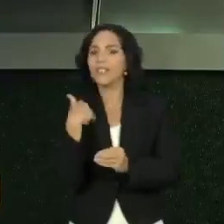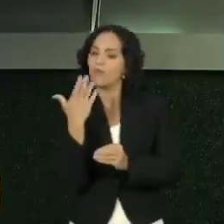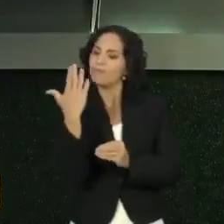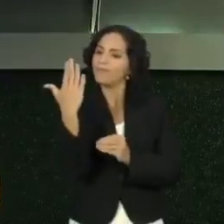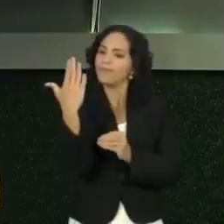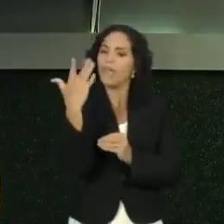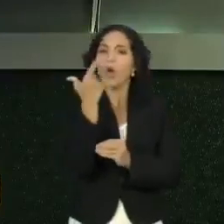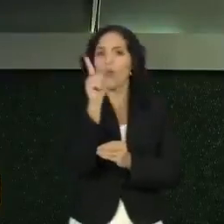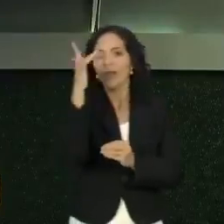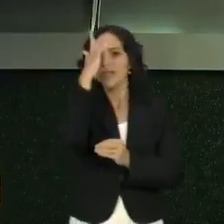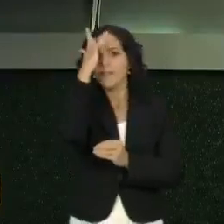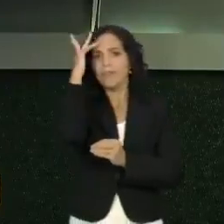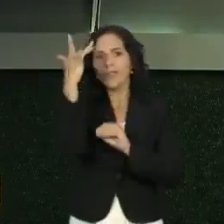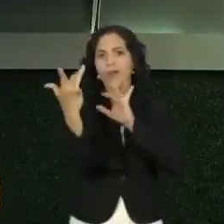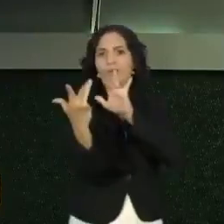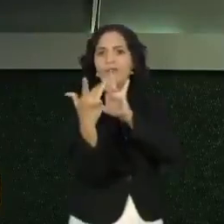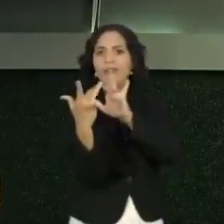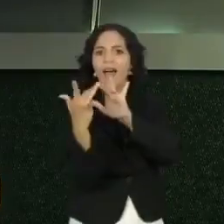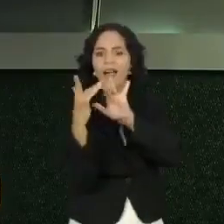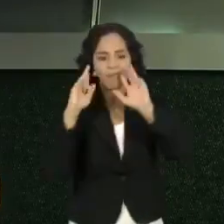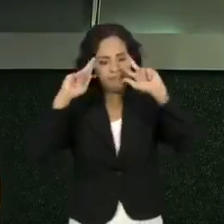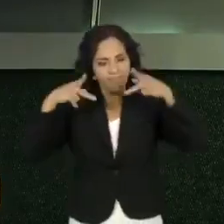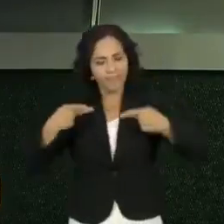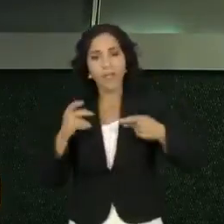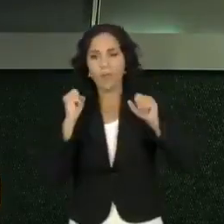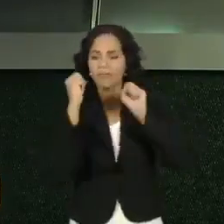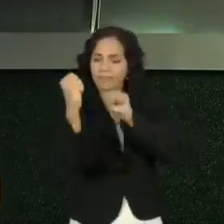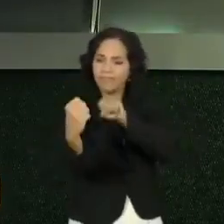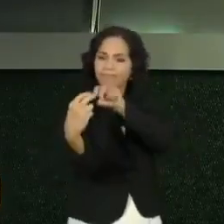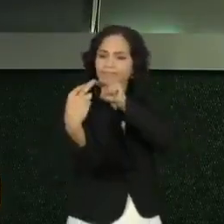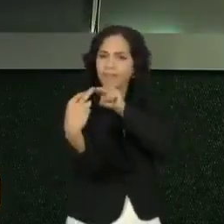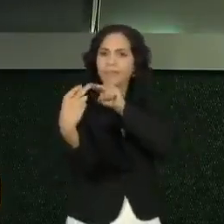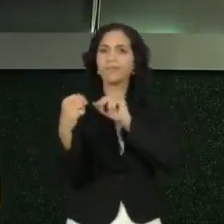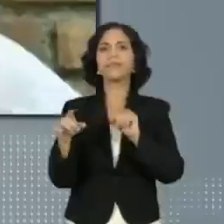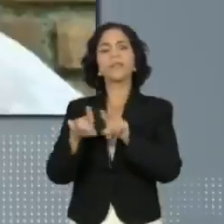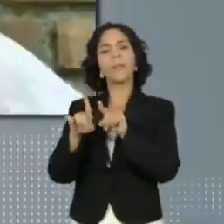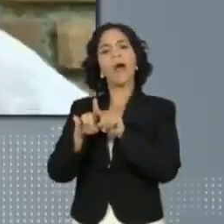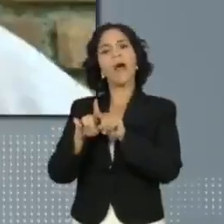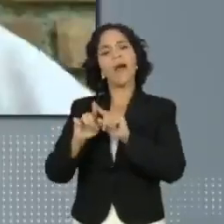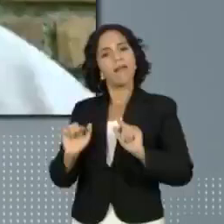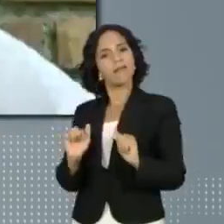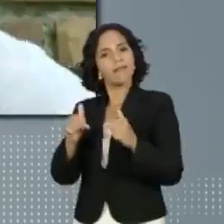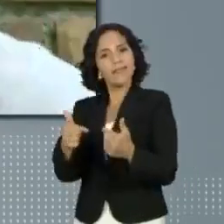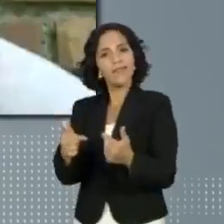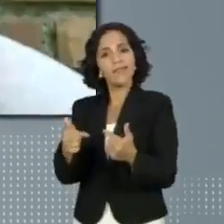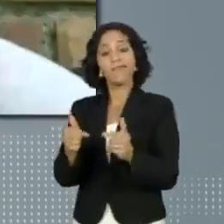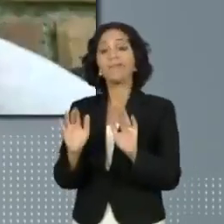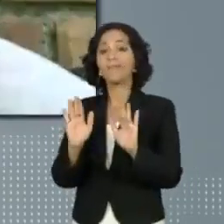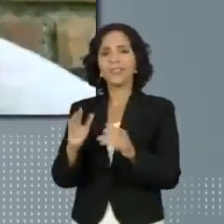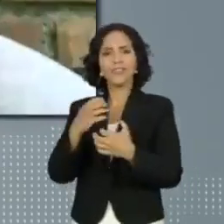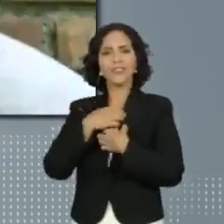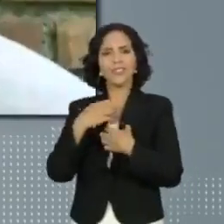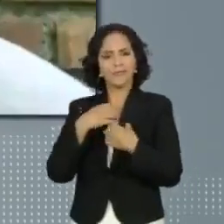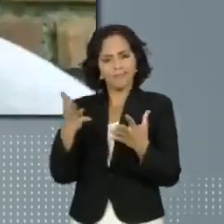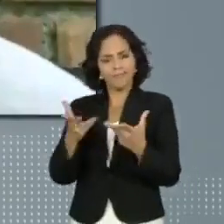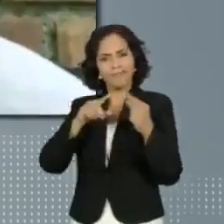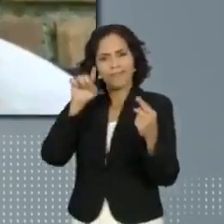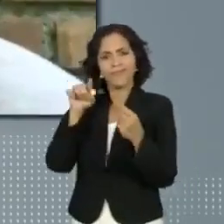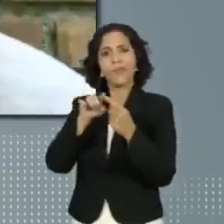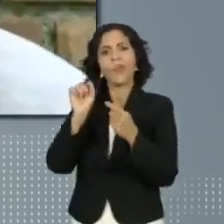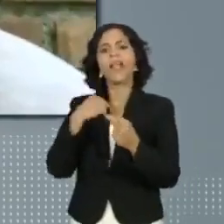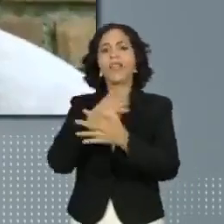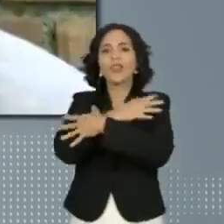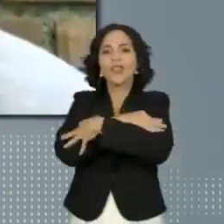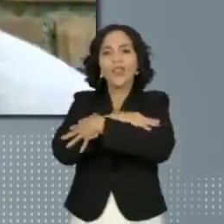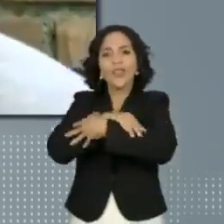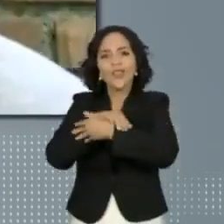outro. Esse espelho pode ser exercido pelo olhar, pode ser exercido pela atitude, mas a forma mais eficaz é o